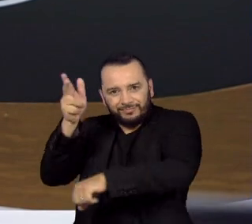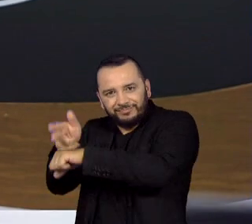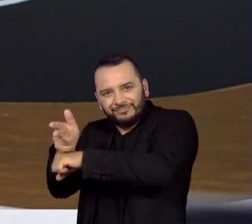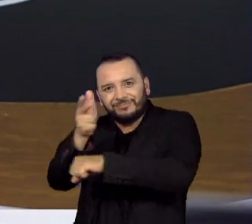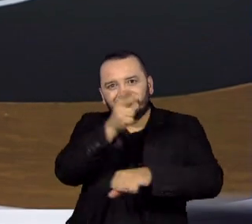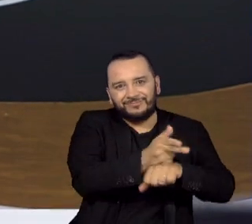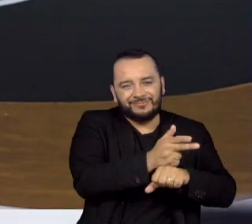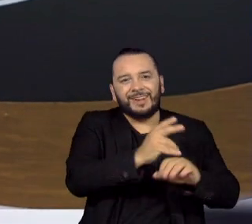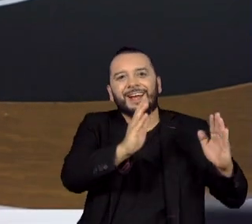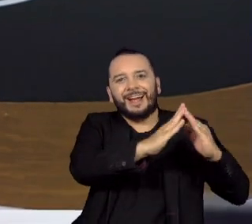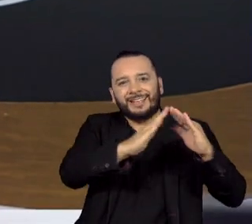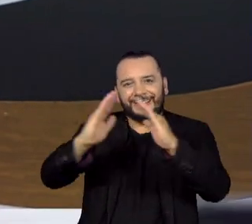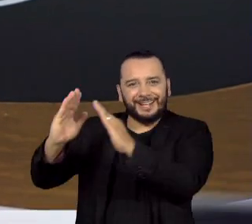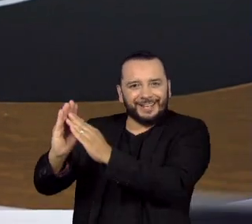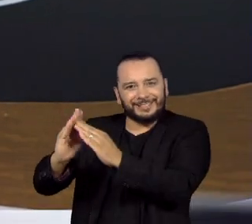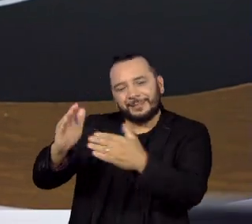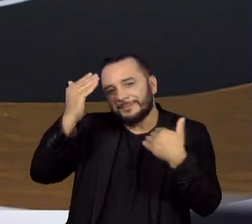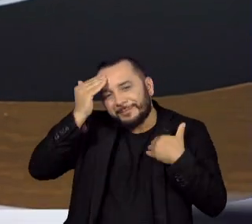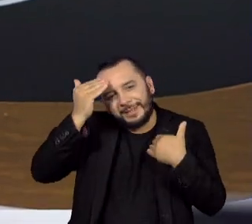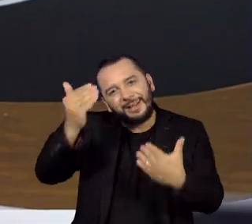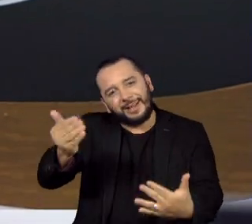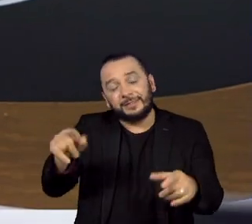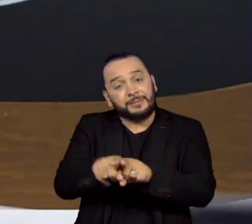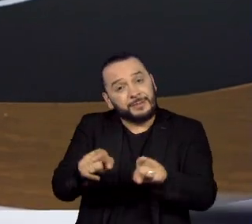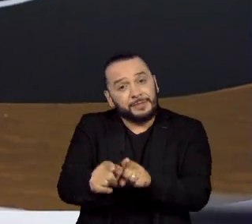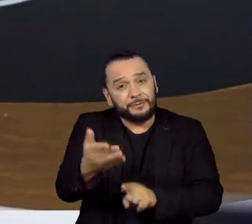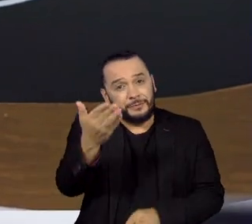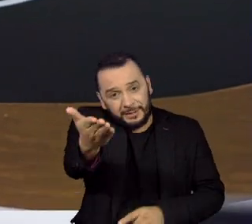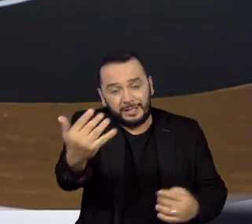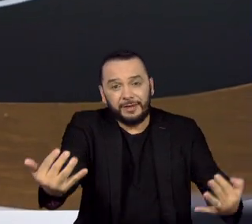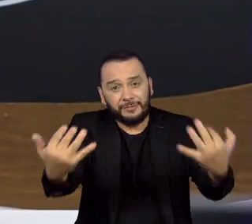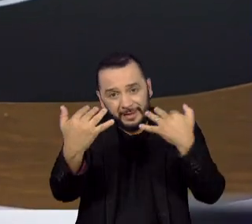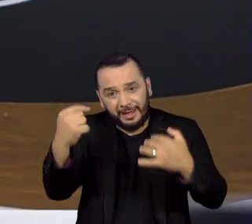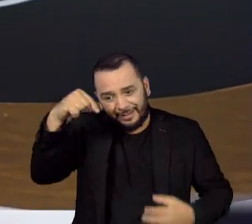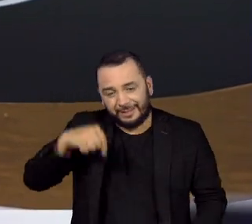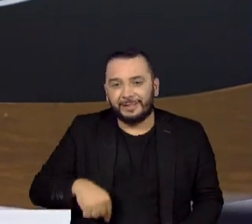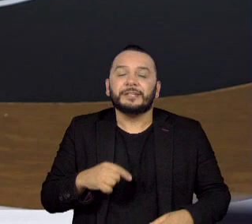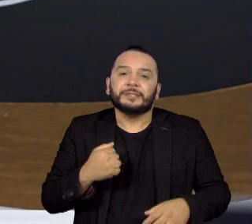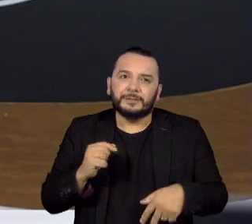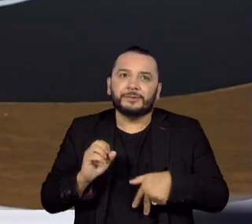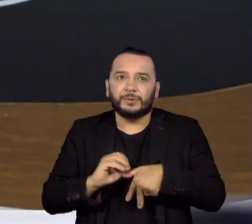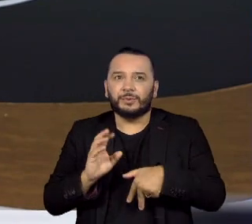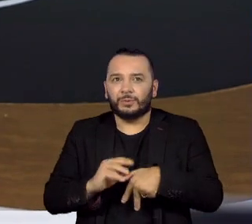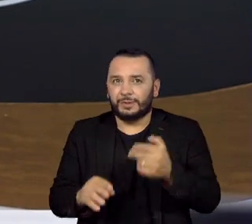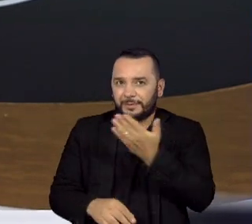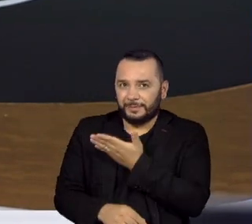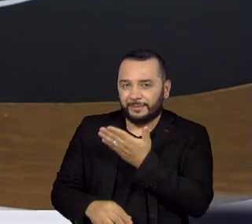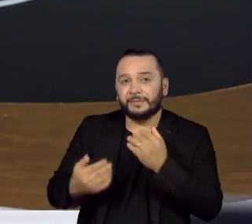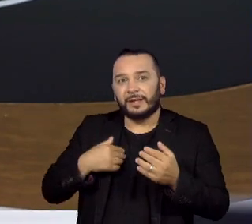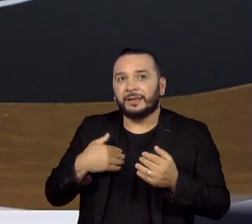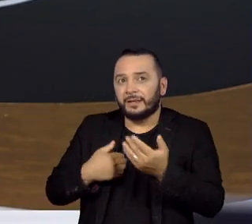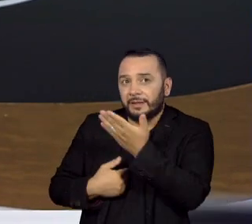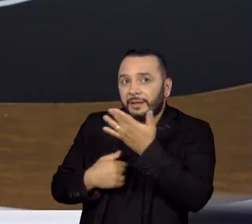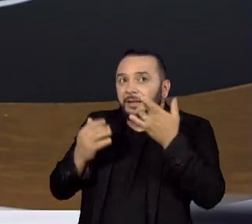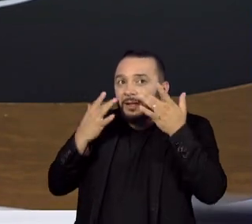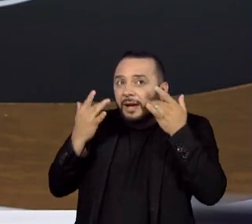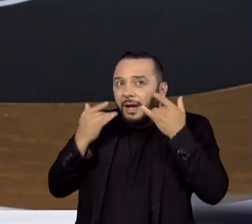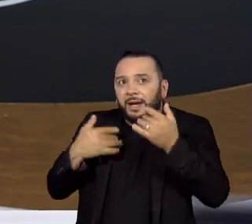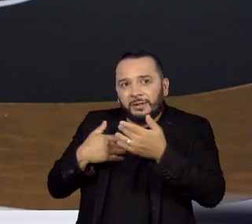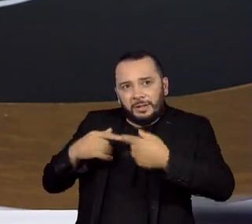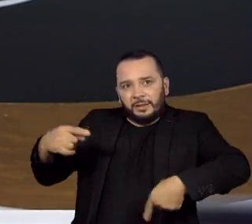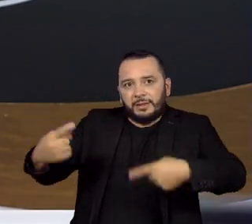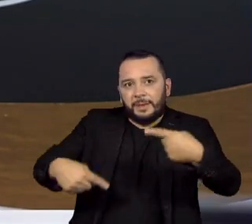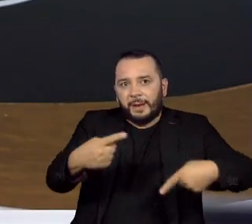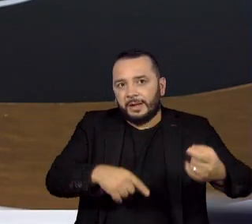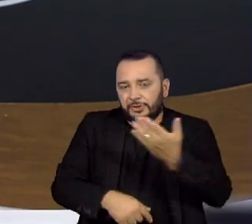na sua casa. E agradeço, sobretudo, a você pela sua audiência. A peça do Guel e do Jorge, essa aqui, o debate, que eu recomendo